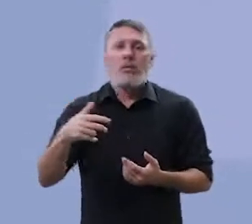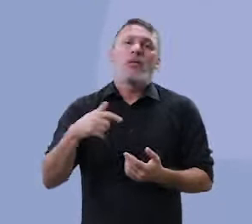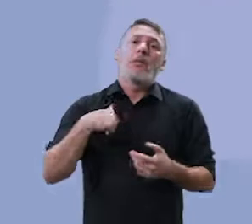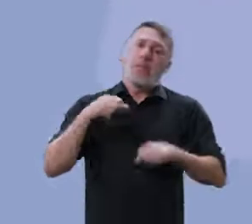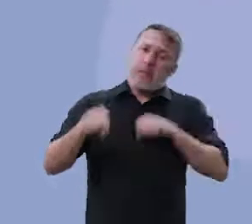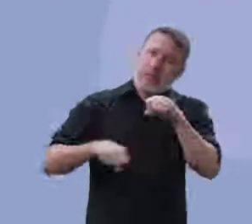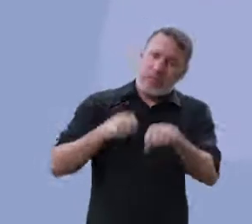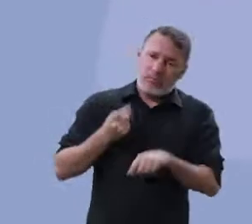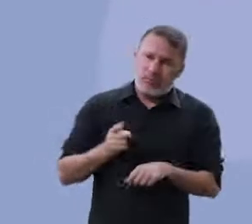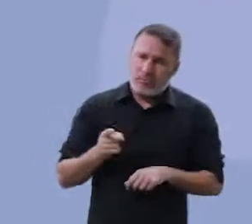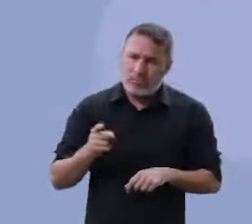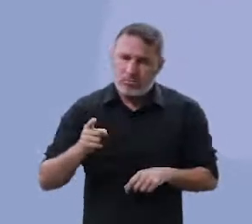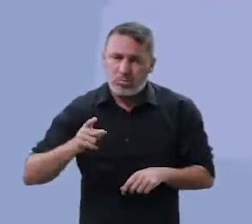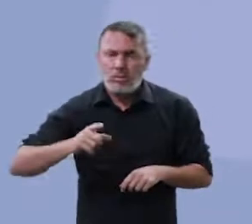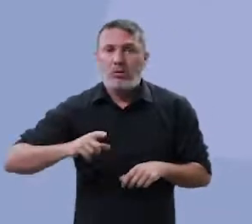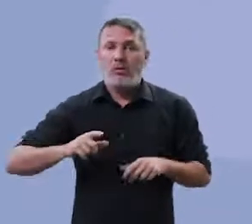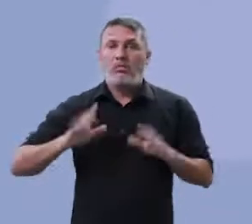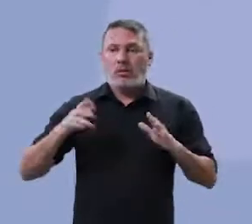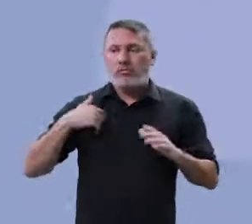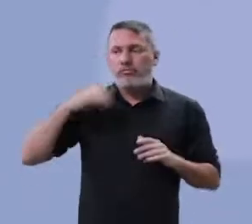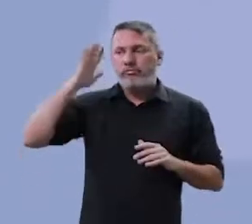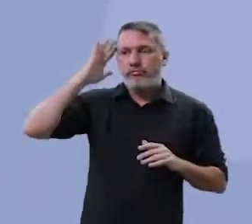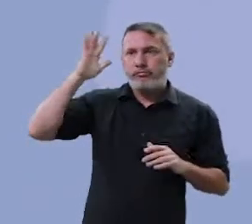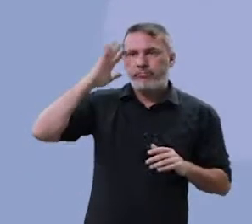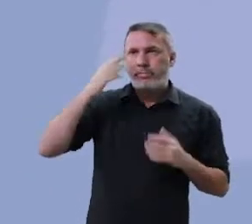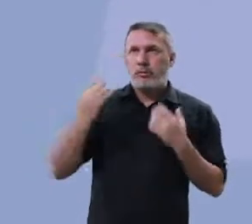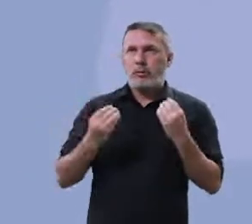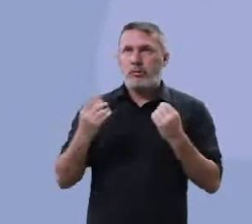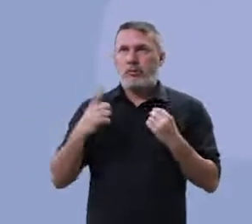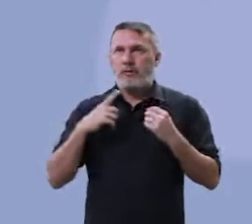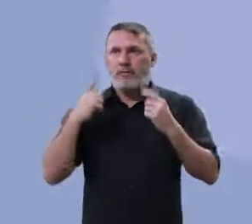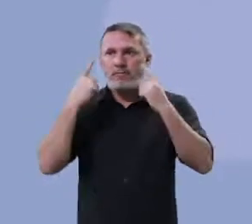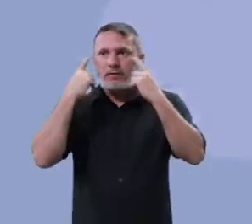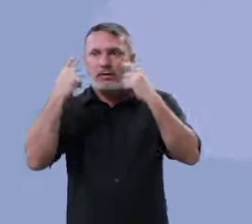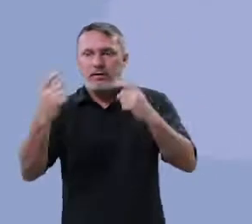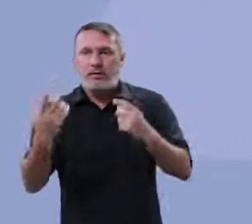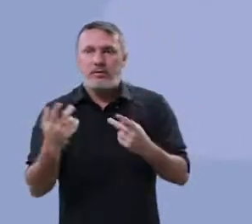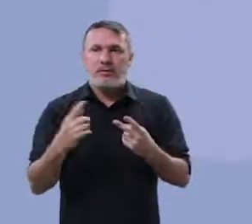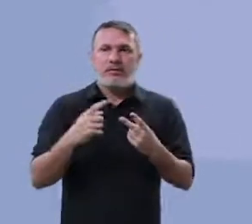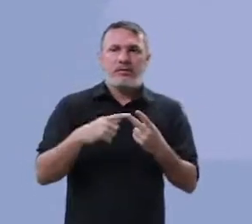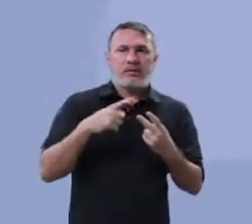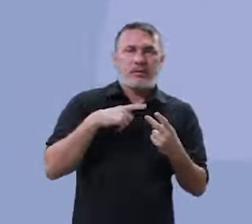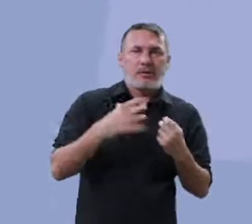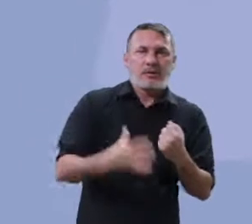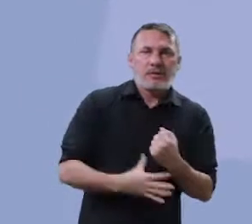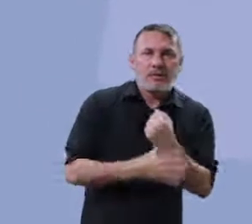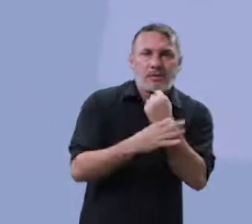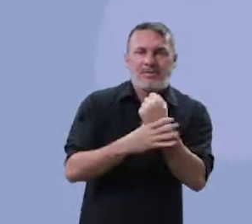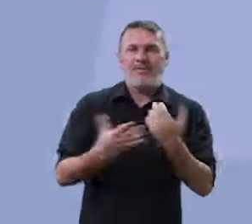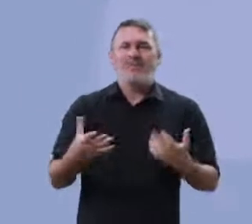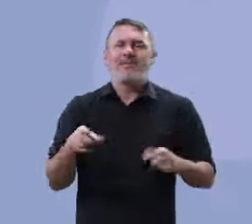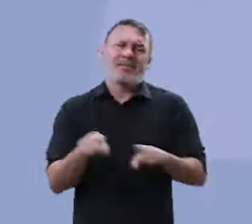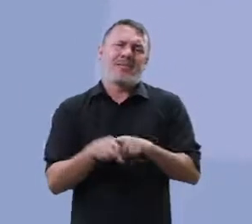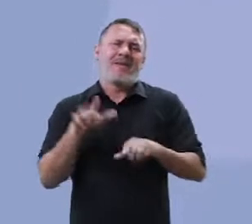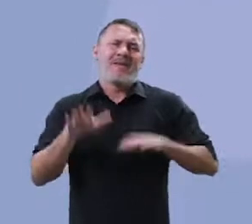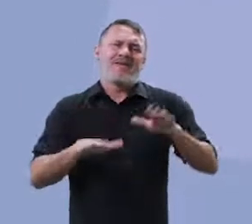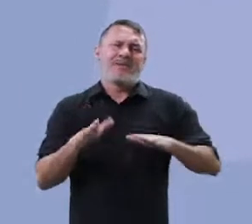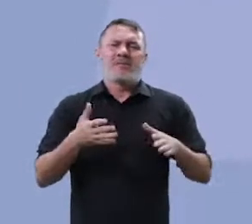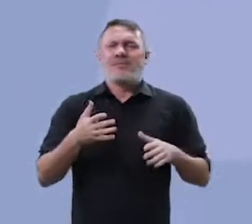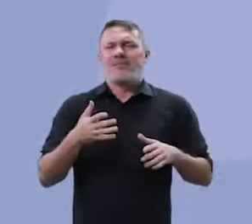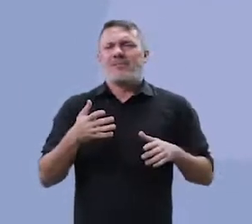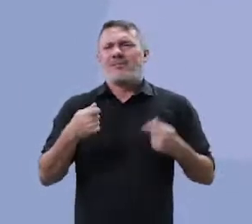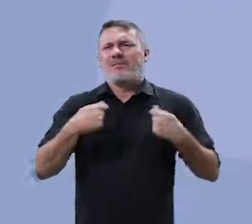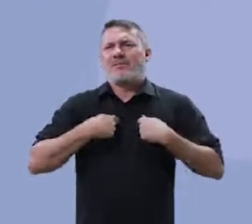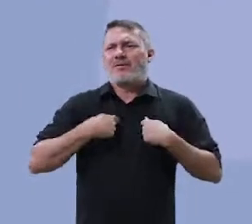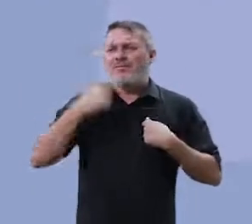ir a pé, mas aí eu penso, a violência, né? A falta de segurança ali, tanto para a bicicleta, o